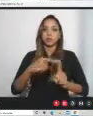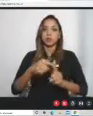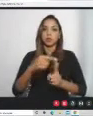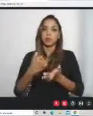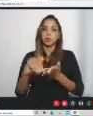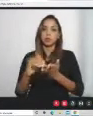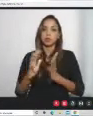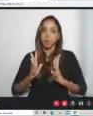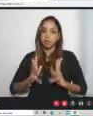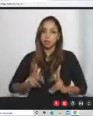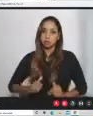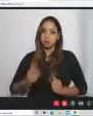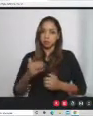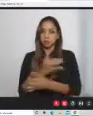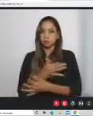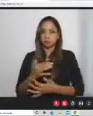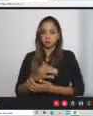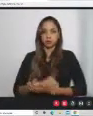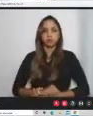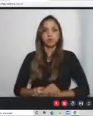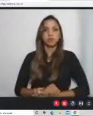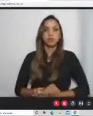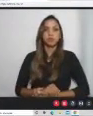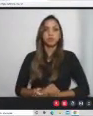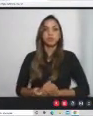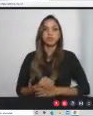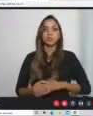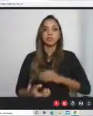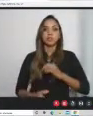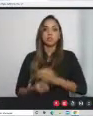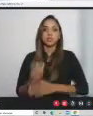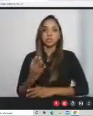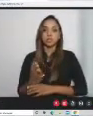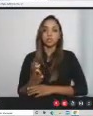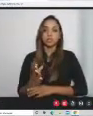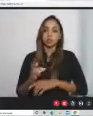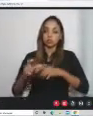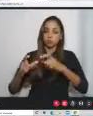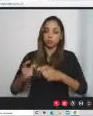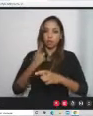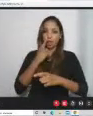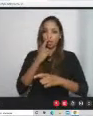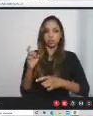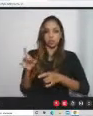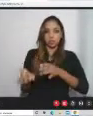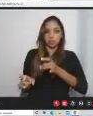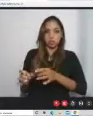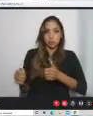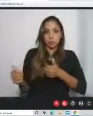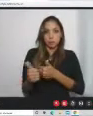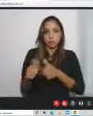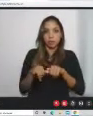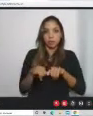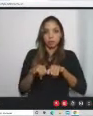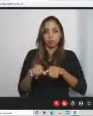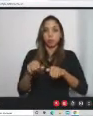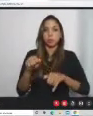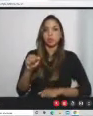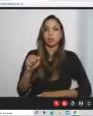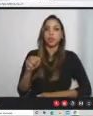CELIM, que seja implantado um contêiner de lixo na rua Lindalva Santiago, próximo ao supermercado Atacarejo, no bairro